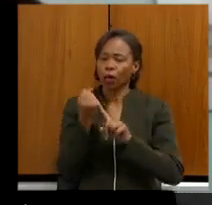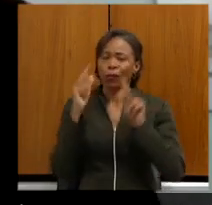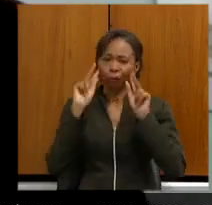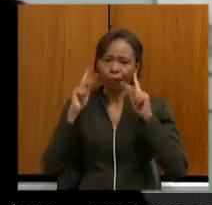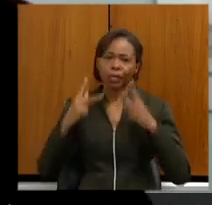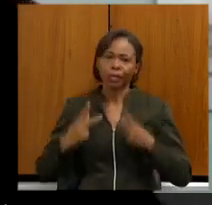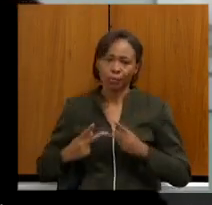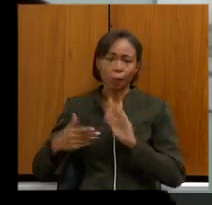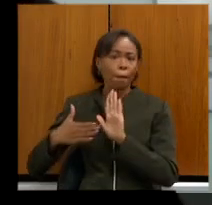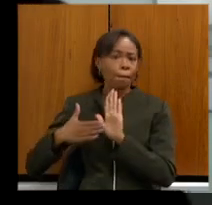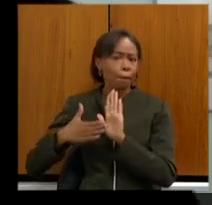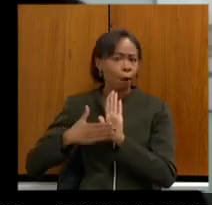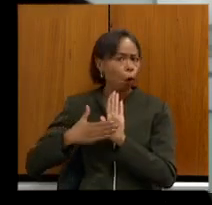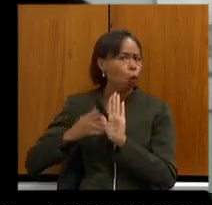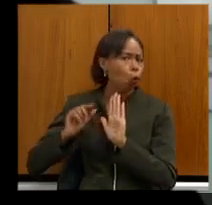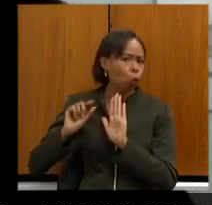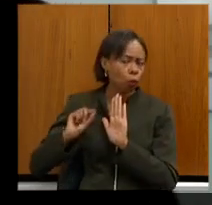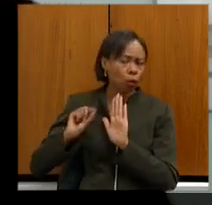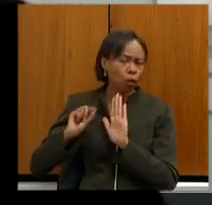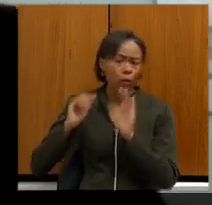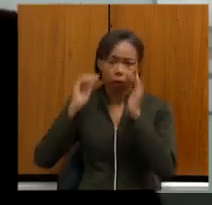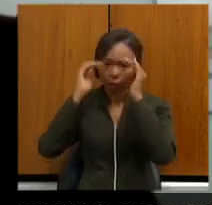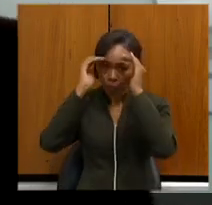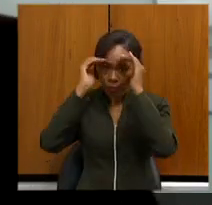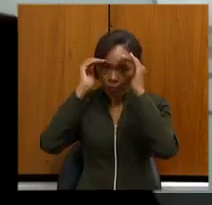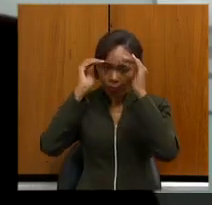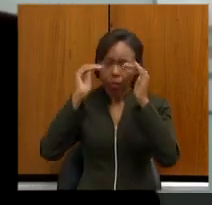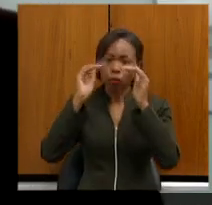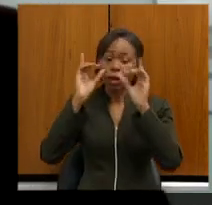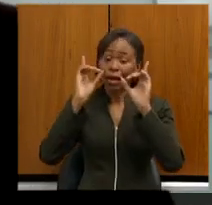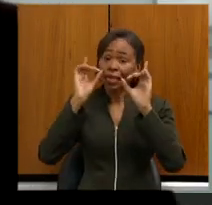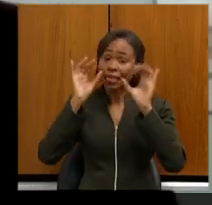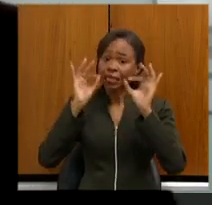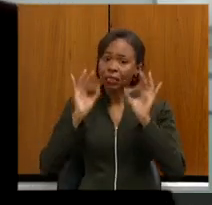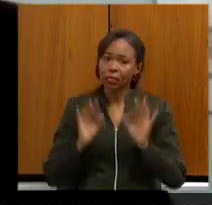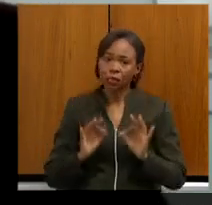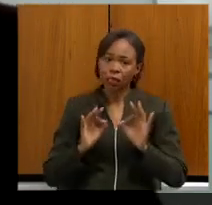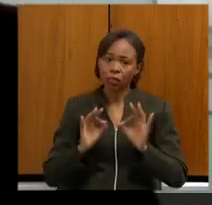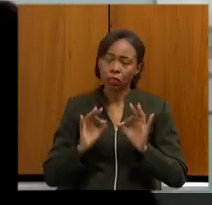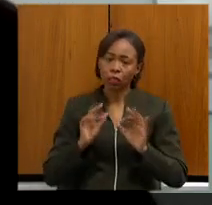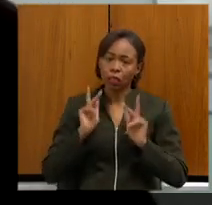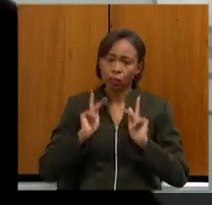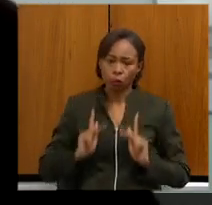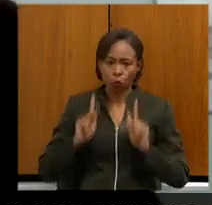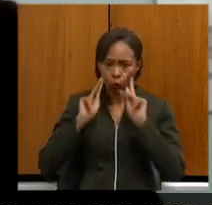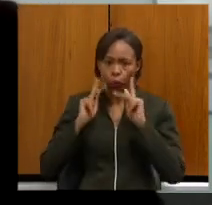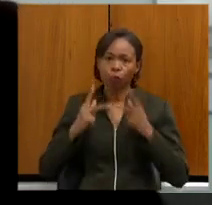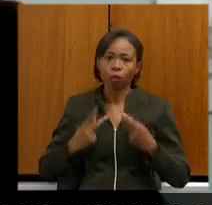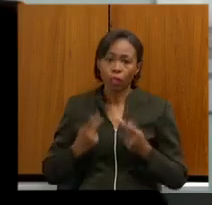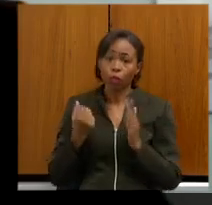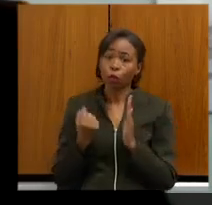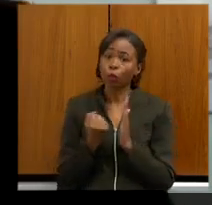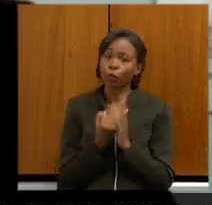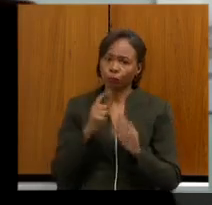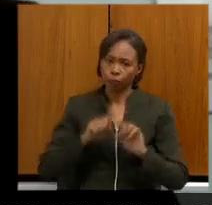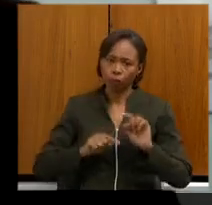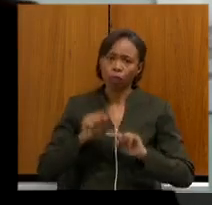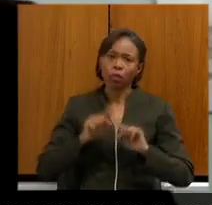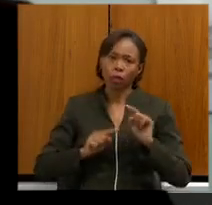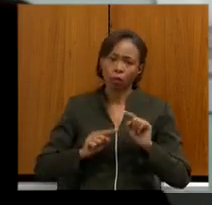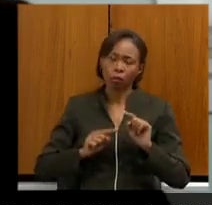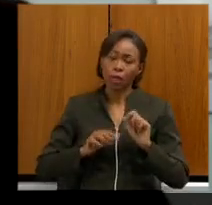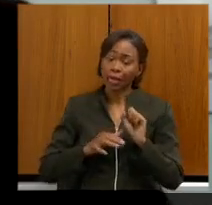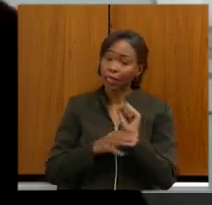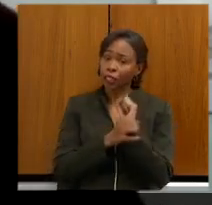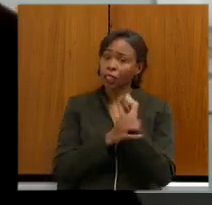pautada no respeito à dignidade da pessoa humana e ao seu patrimônio imaterial garantido o direito à vida